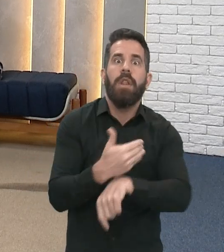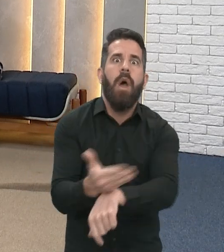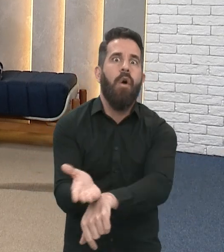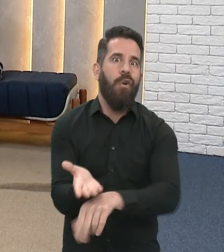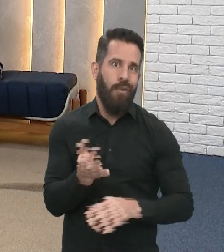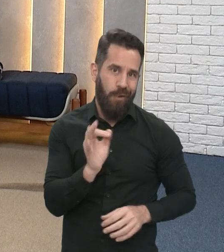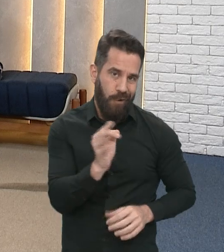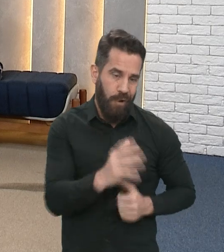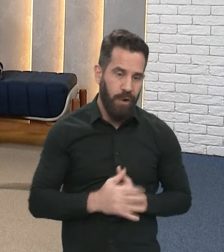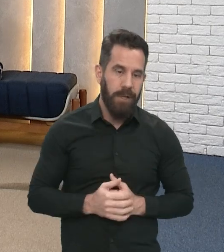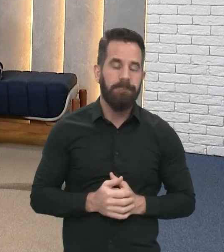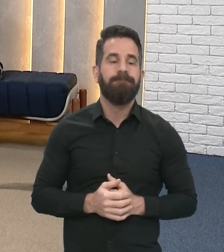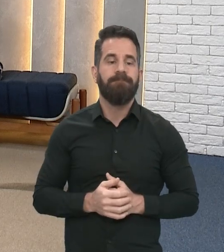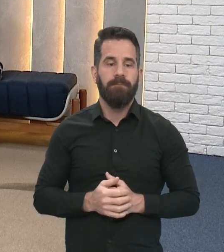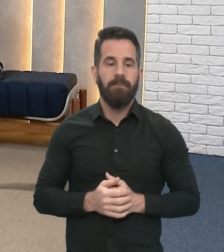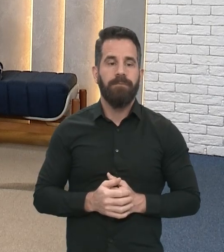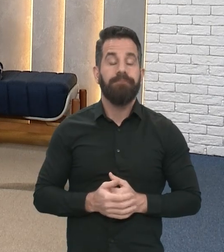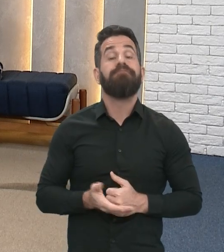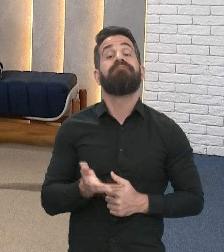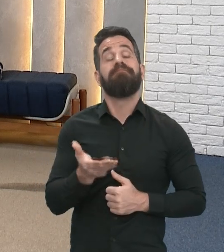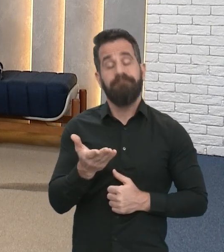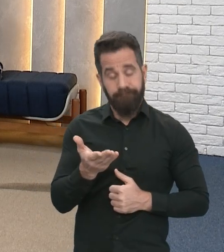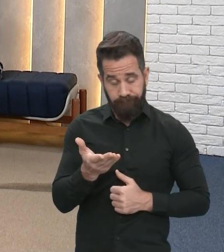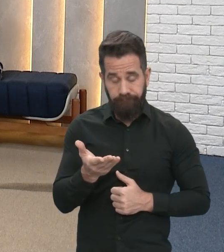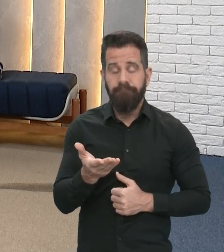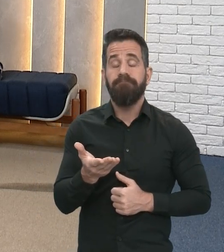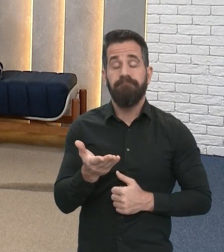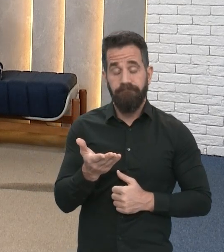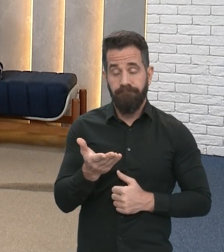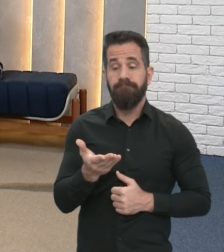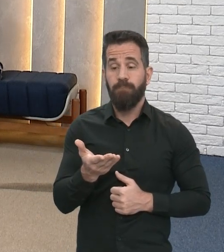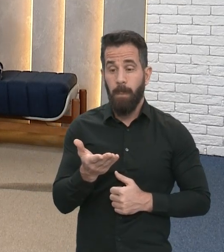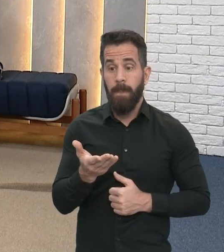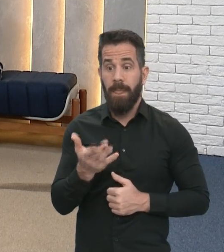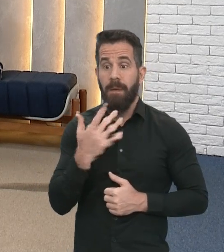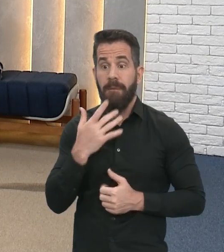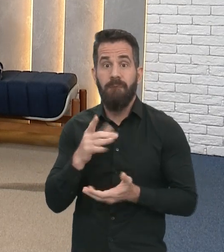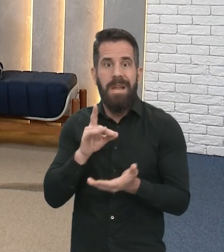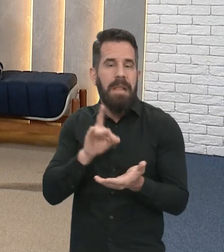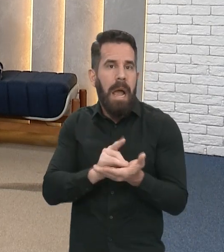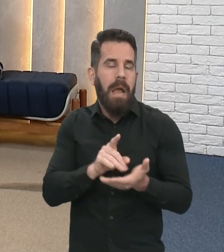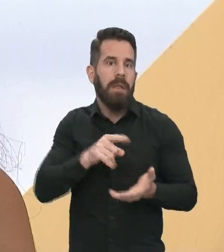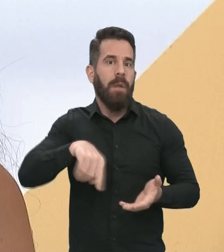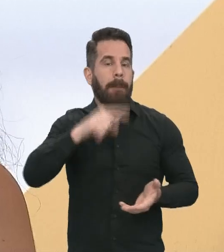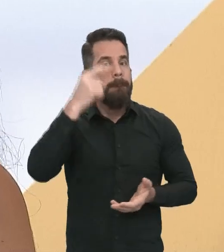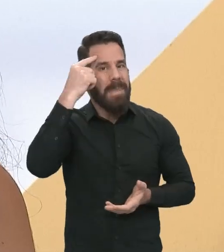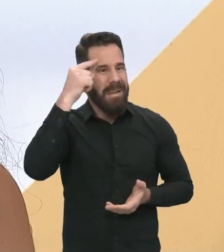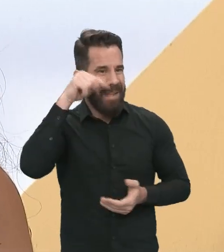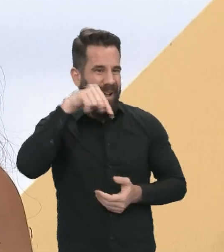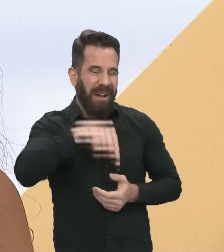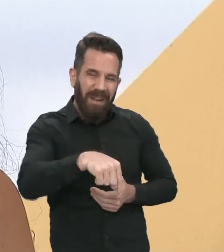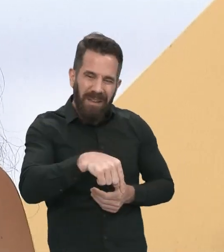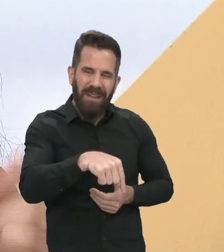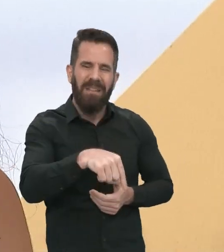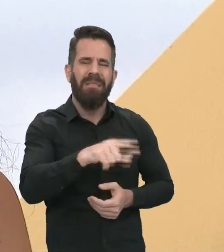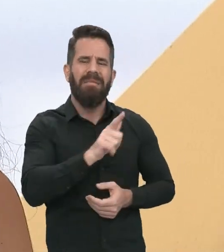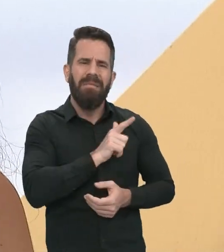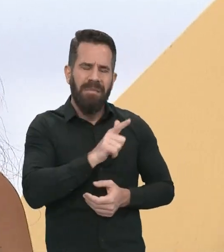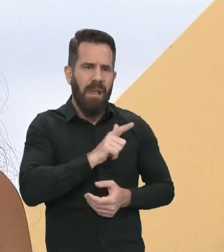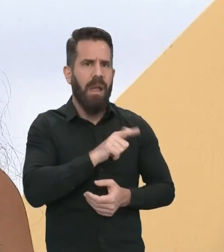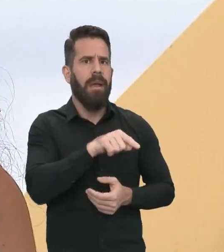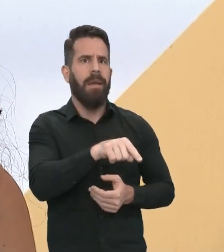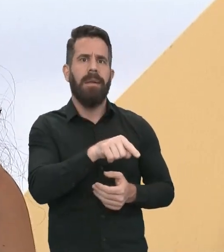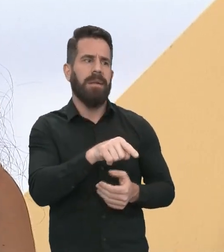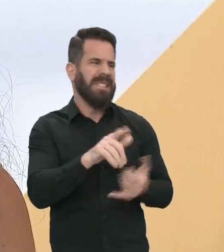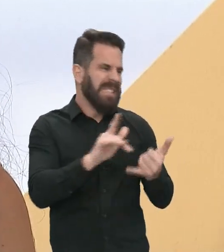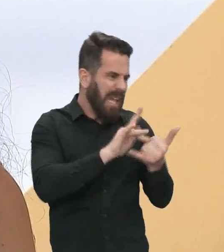dentro das nossas pesquisas a gente considera não só celular ou notebook, a gente vai considerar também a Smart